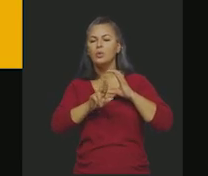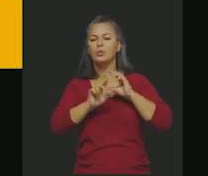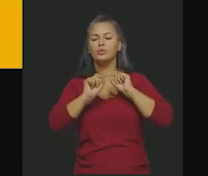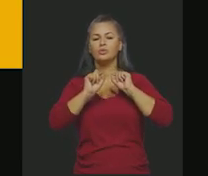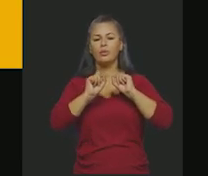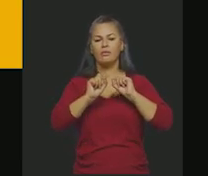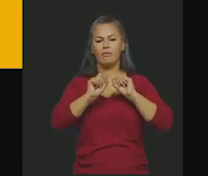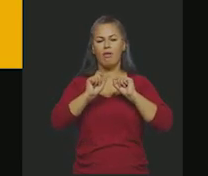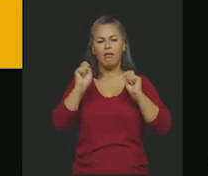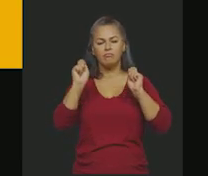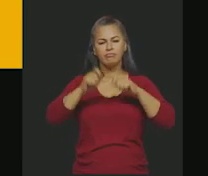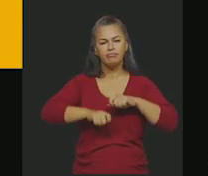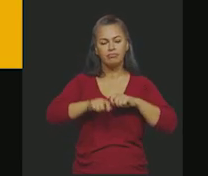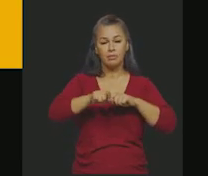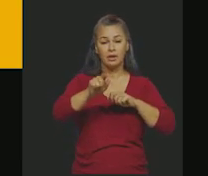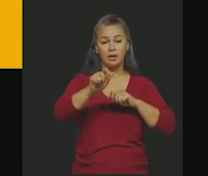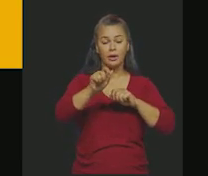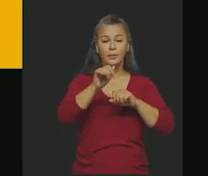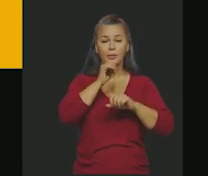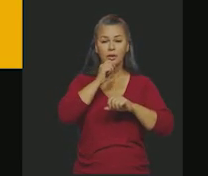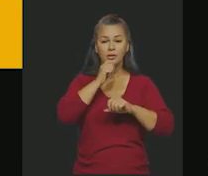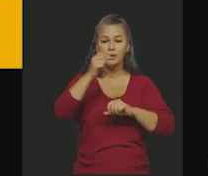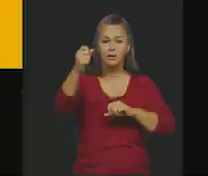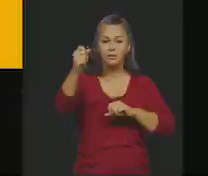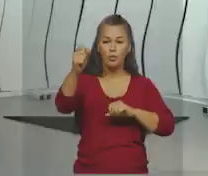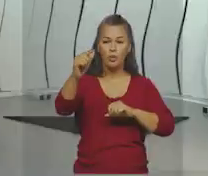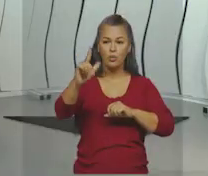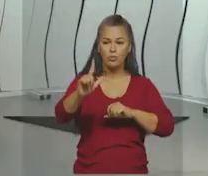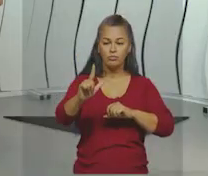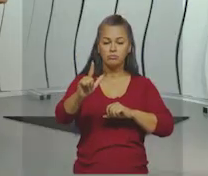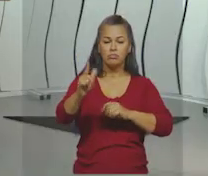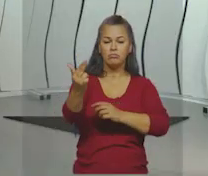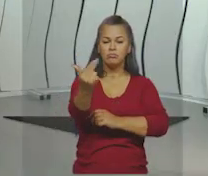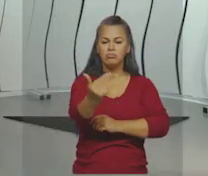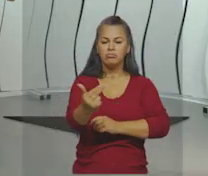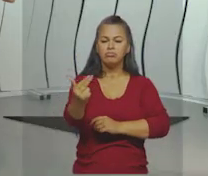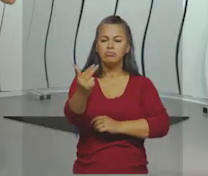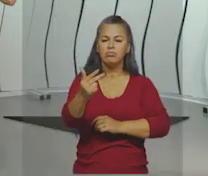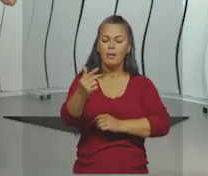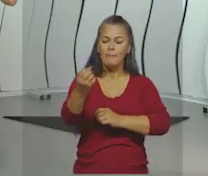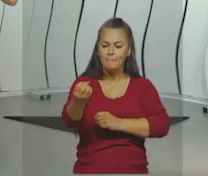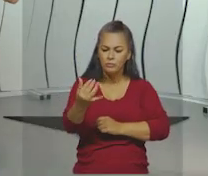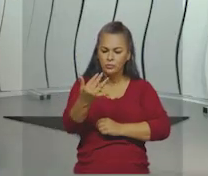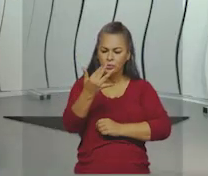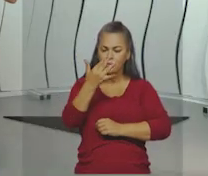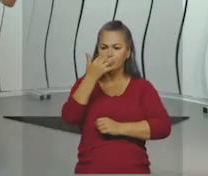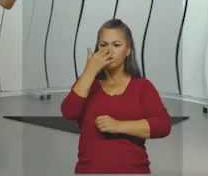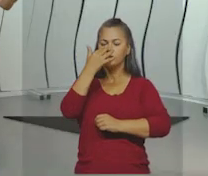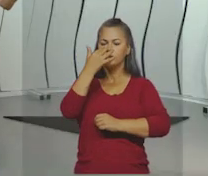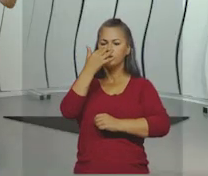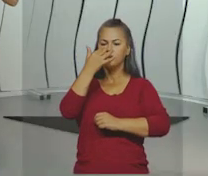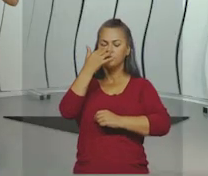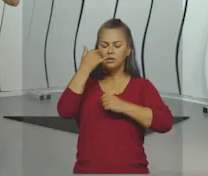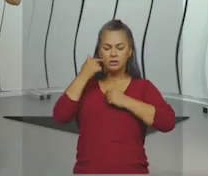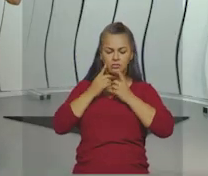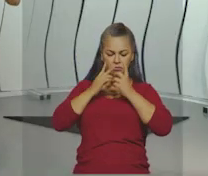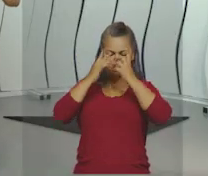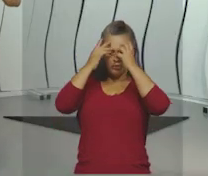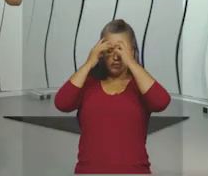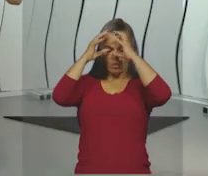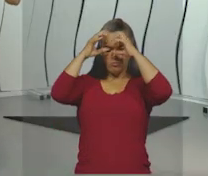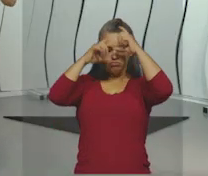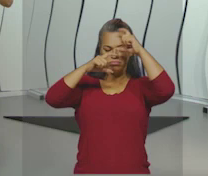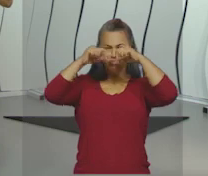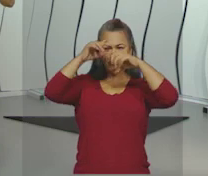ondas luminosas, em impulsos elétricos que serão enviados para o cérebro e, novamente, o cérebro irá